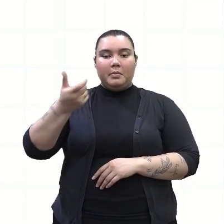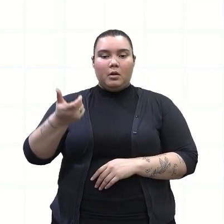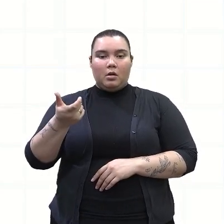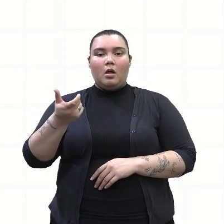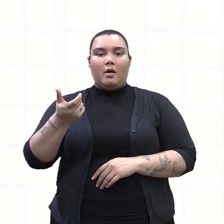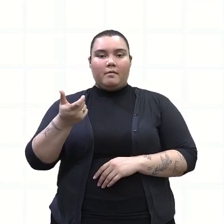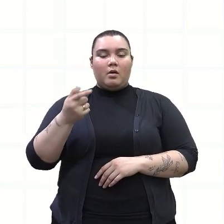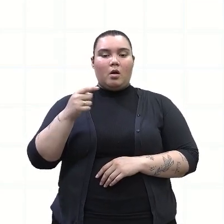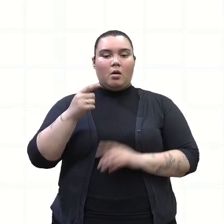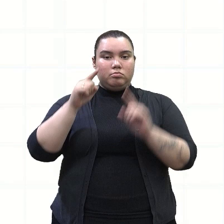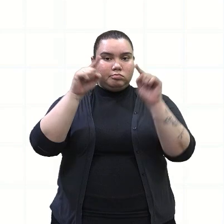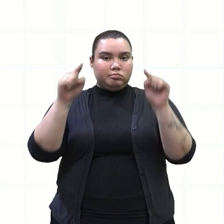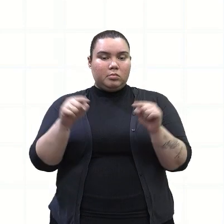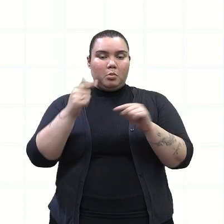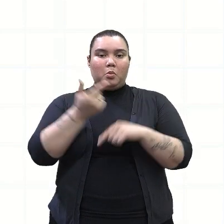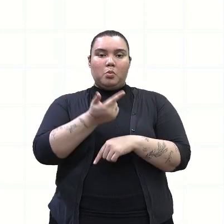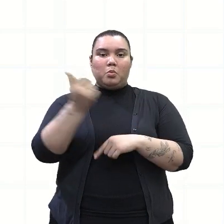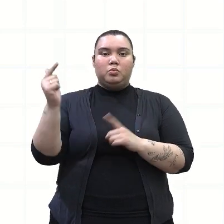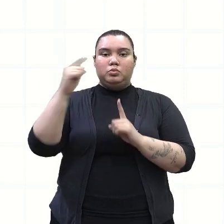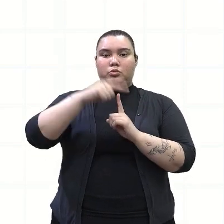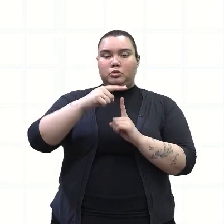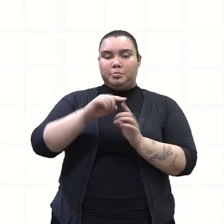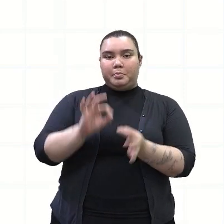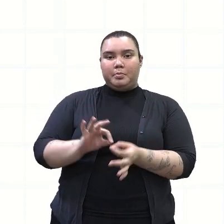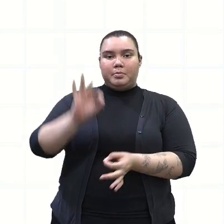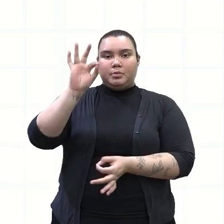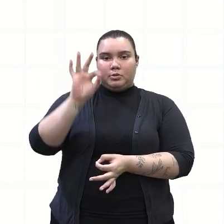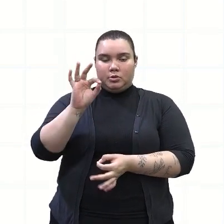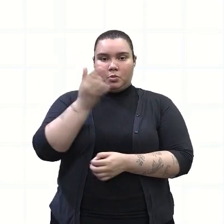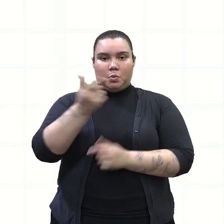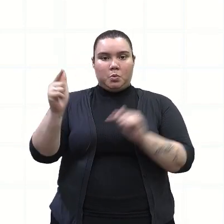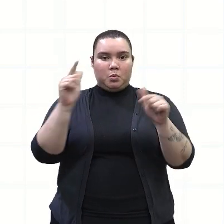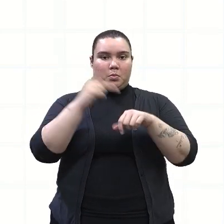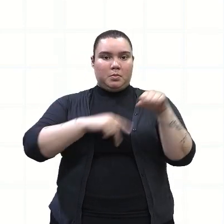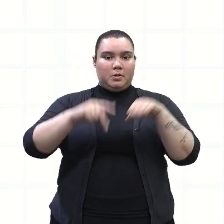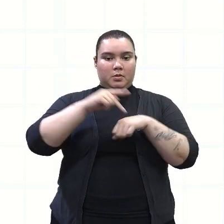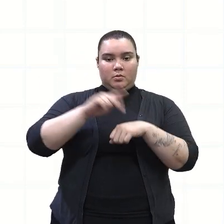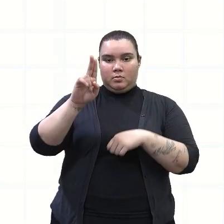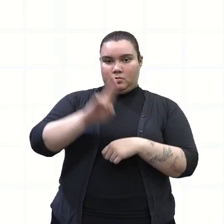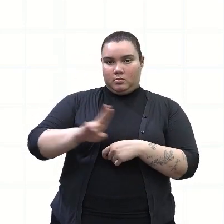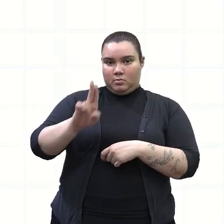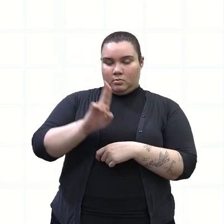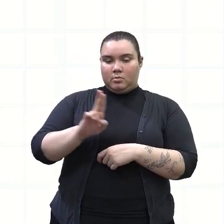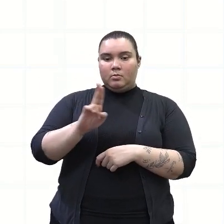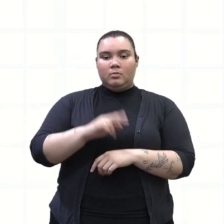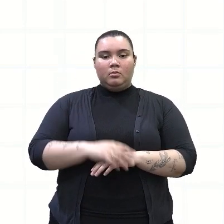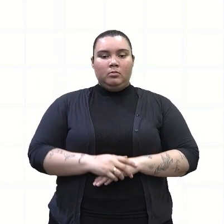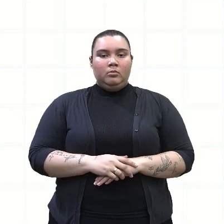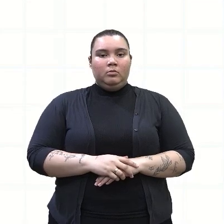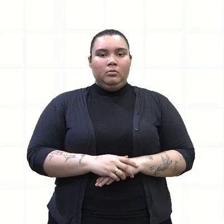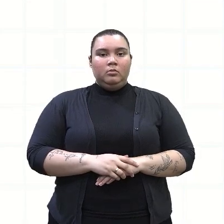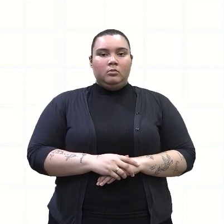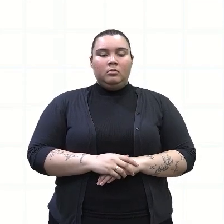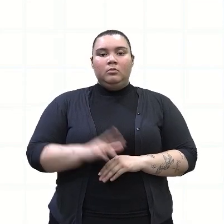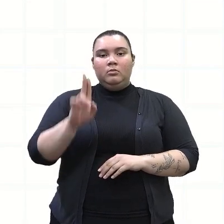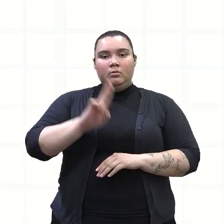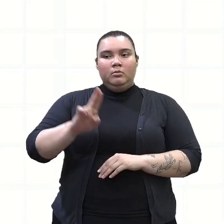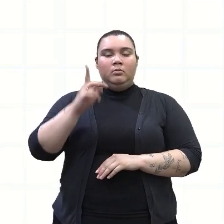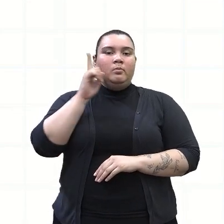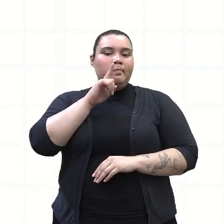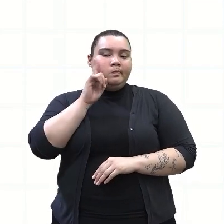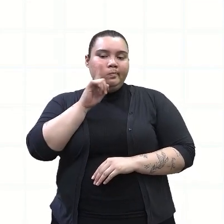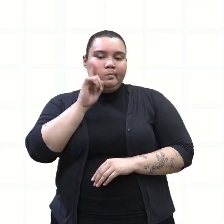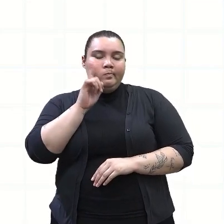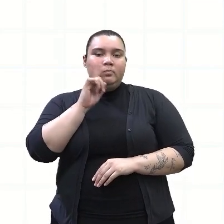medida também, né? 6 feet and 1 inch, certo? Um outro tipo de medida que também utilizo nos Estados